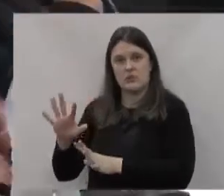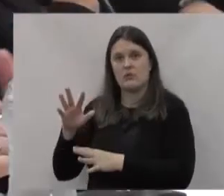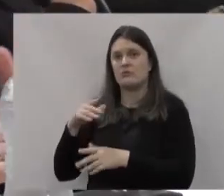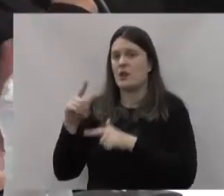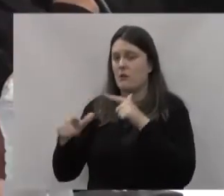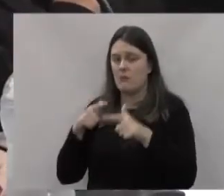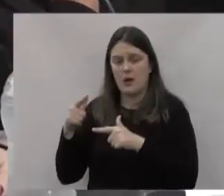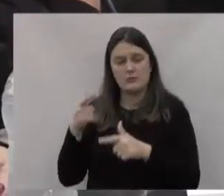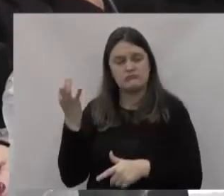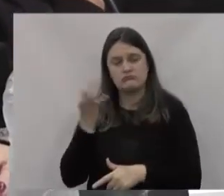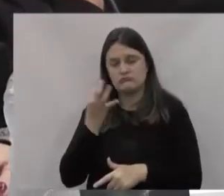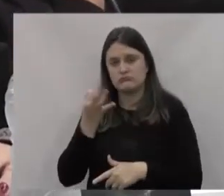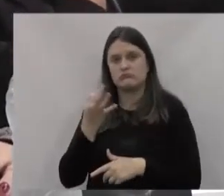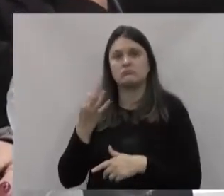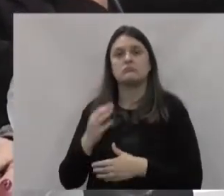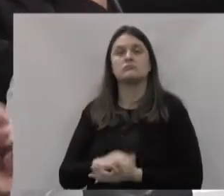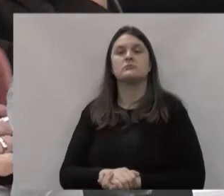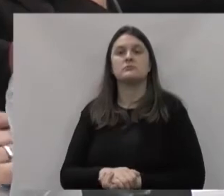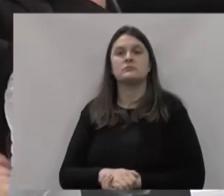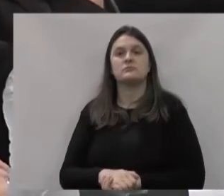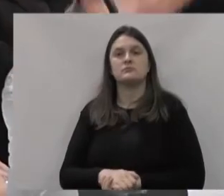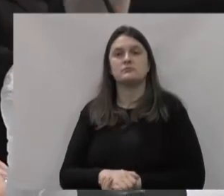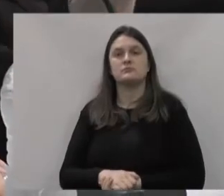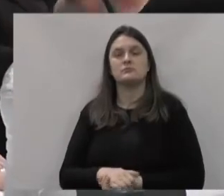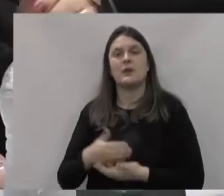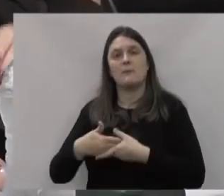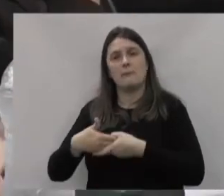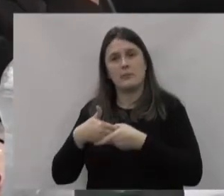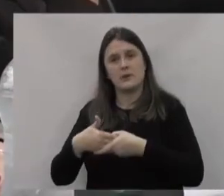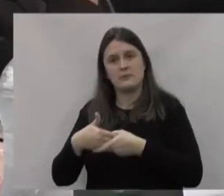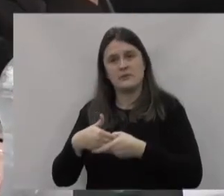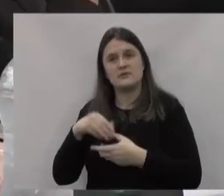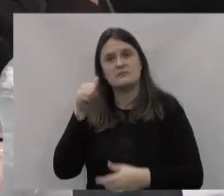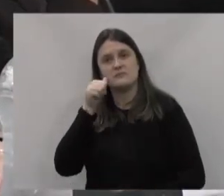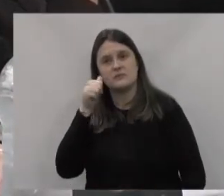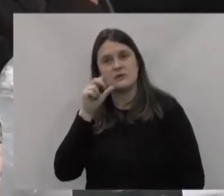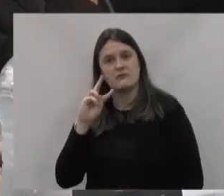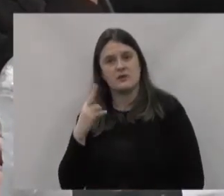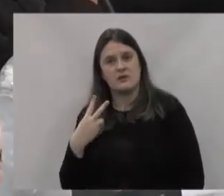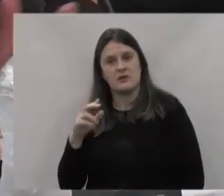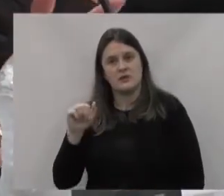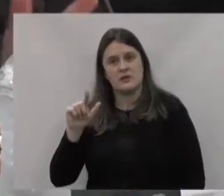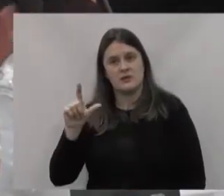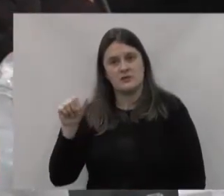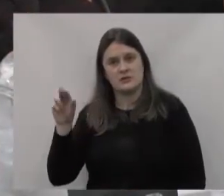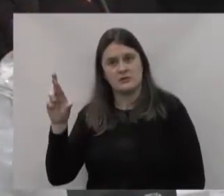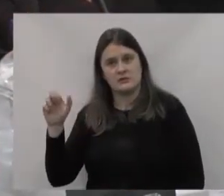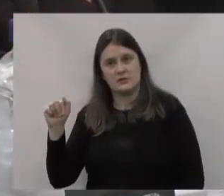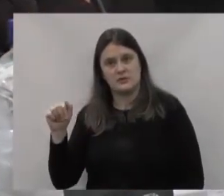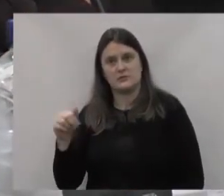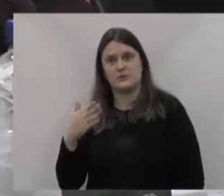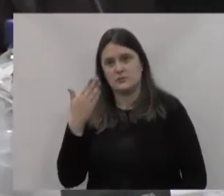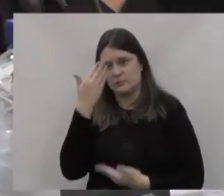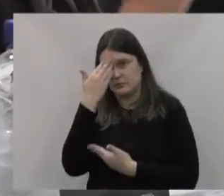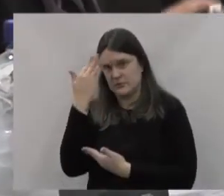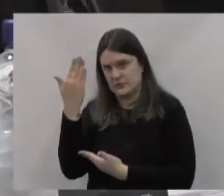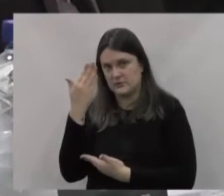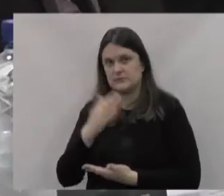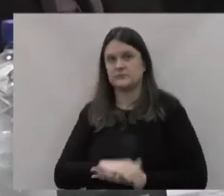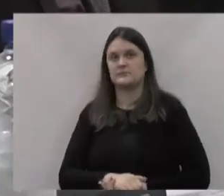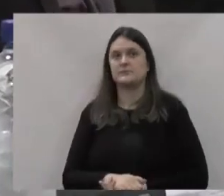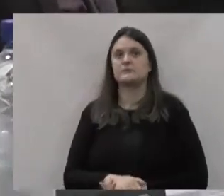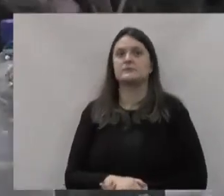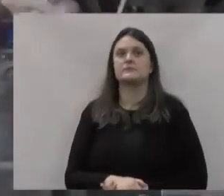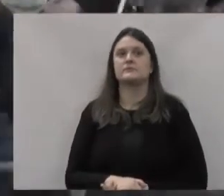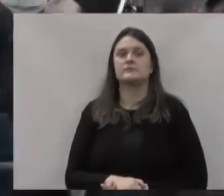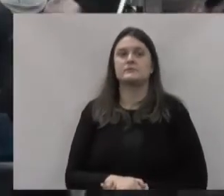excelente trabalho que vocês vêm realizando. E parabéns para a Landra por esse projeto também. E era só isso